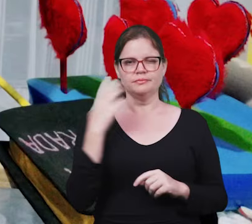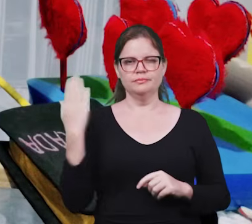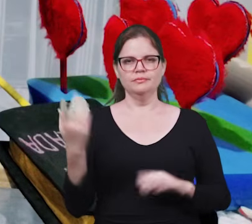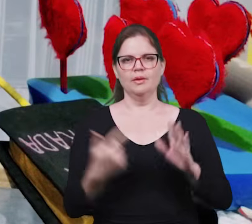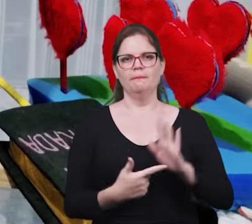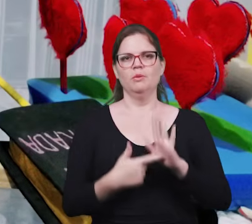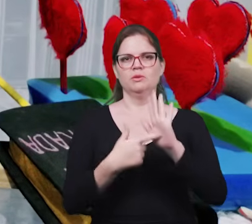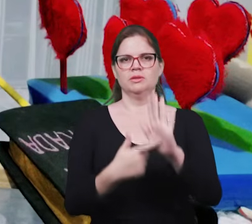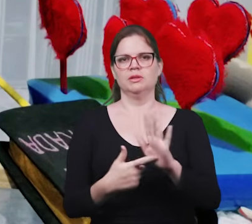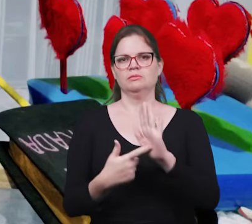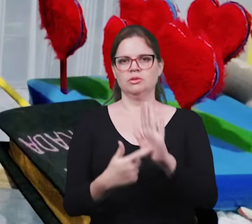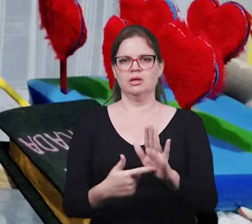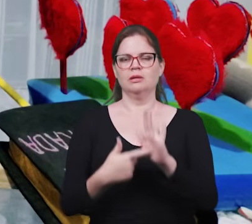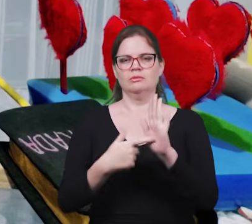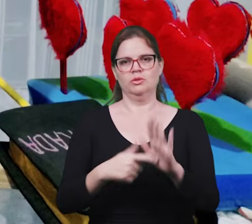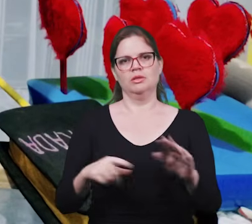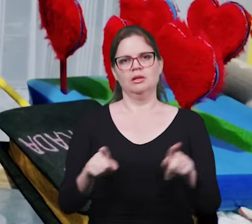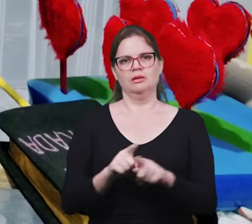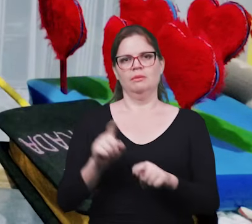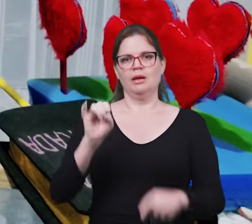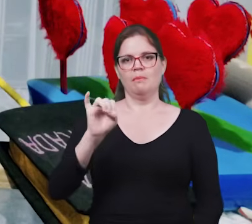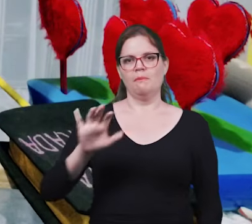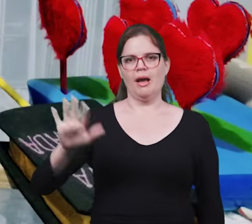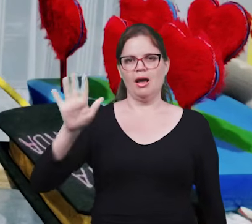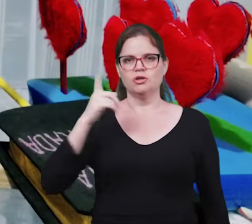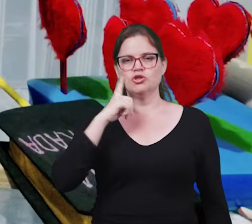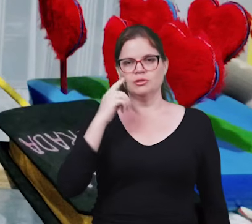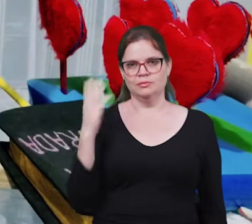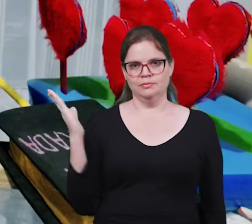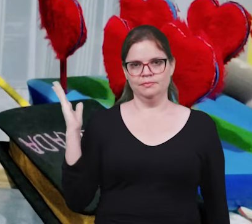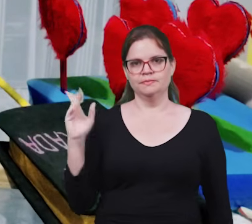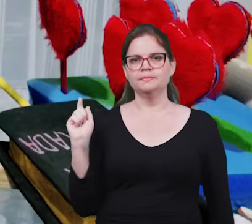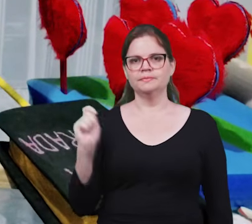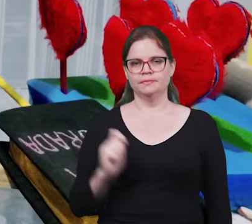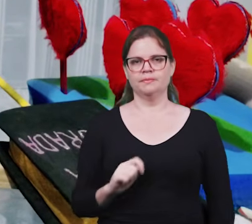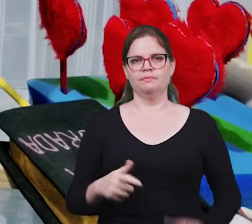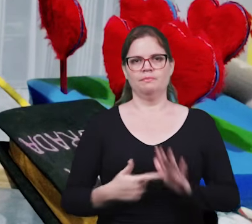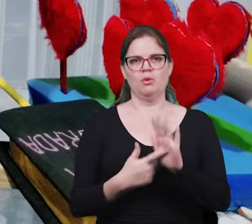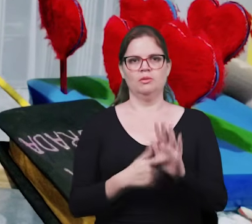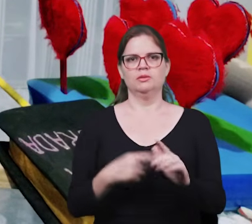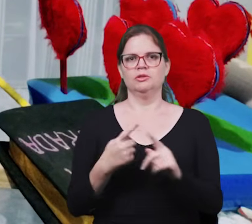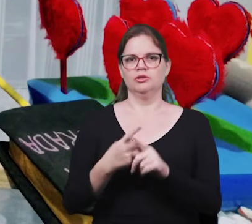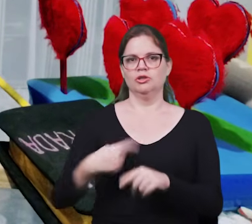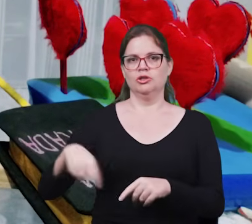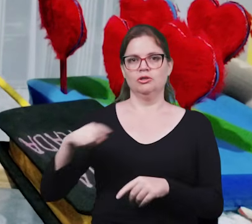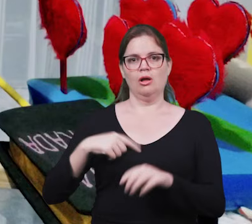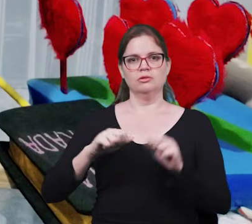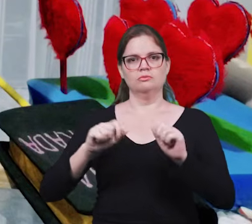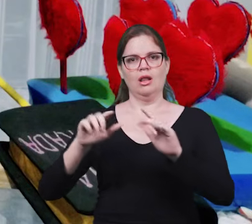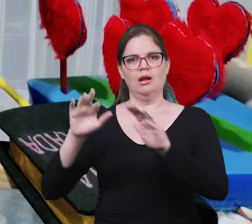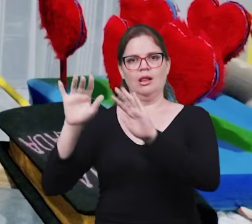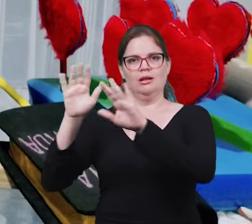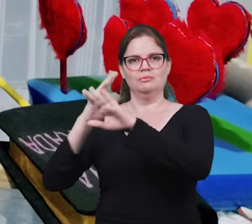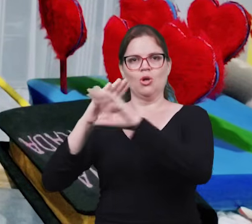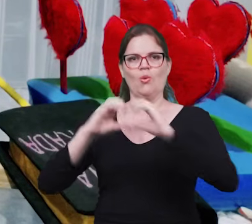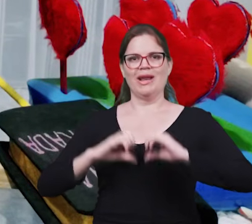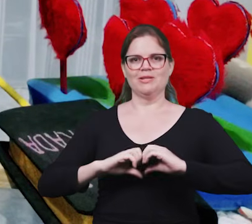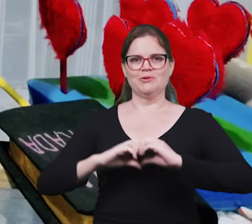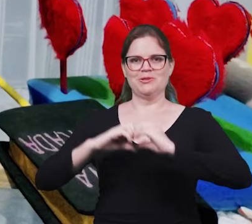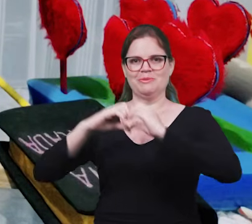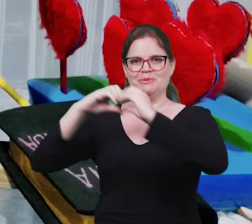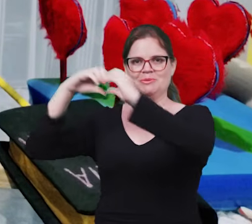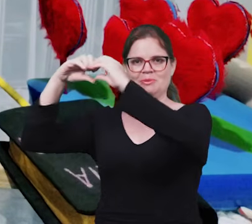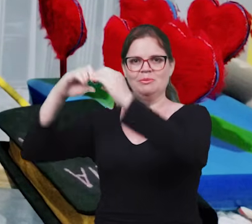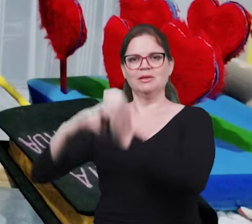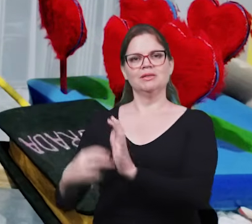também mostrando na prática também, que através da imagem, que nós vamos morar no céu. A trombeta está